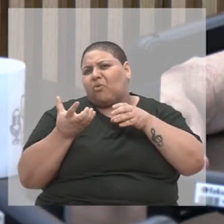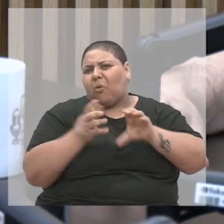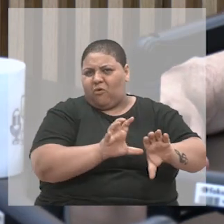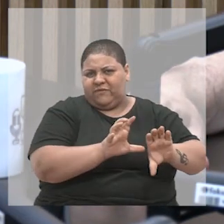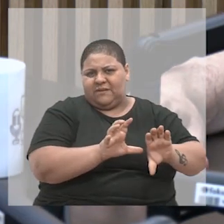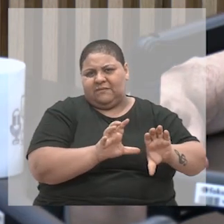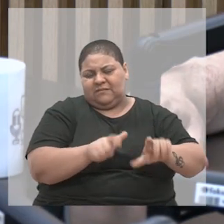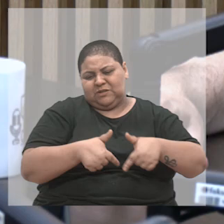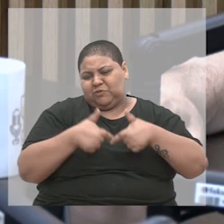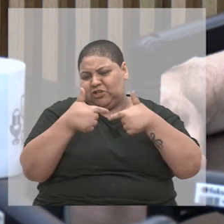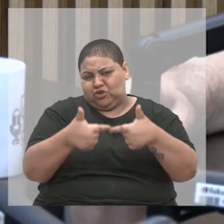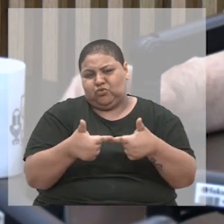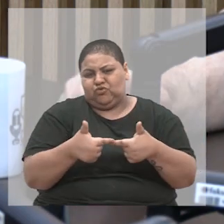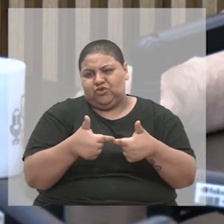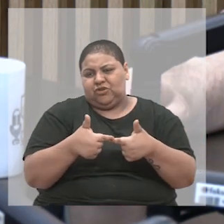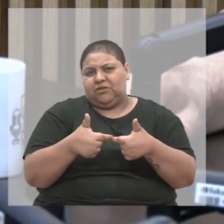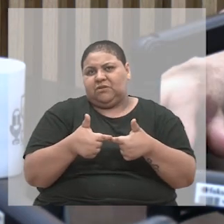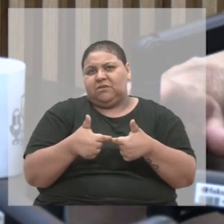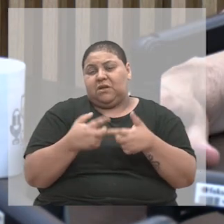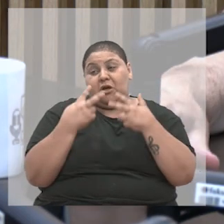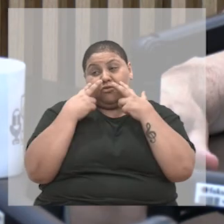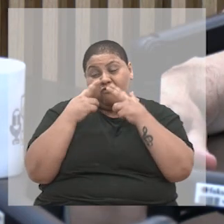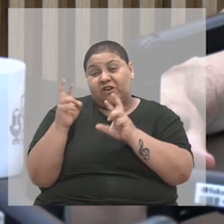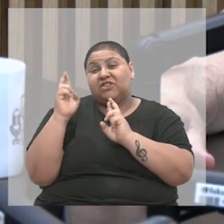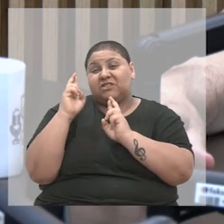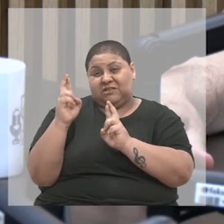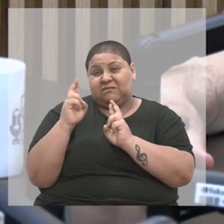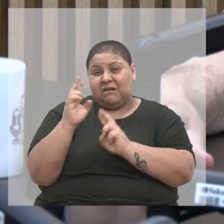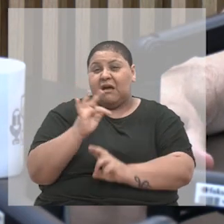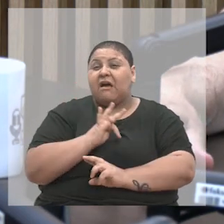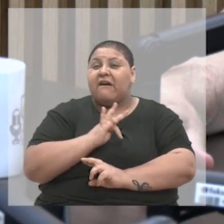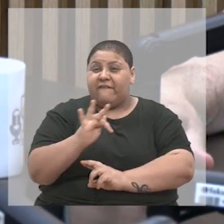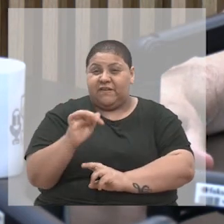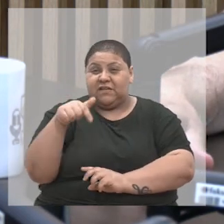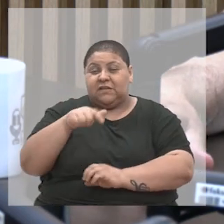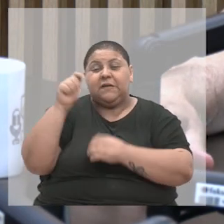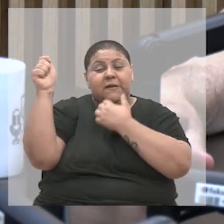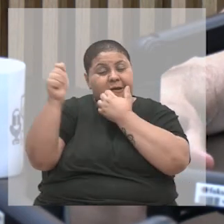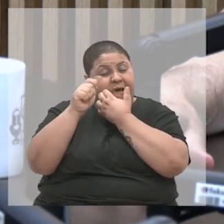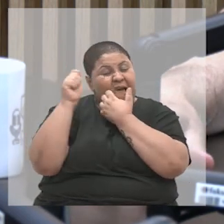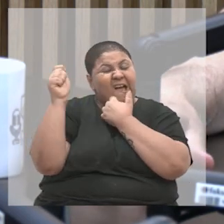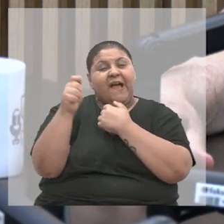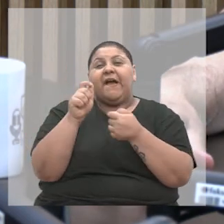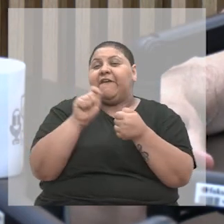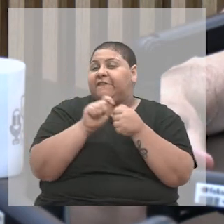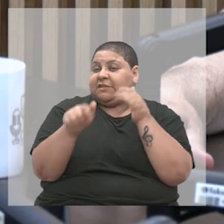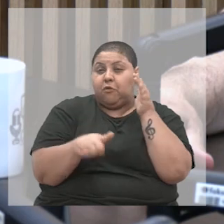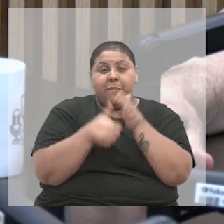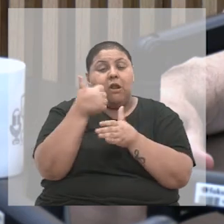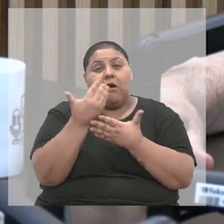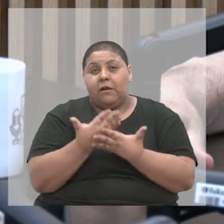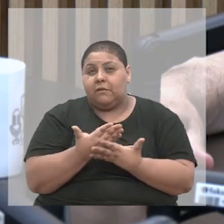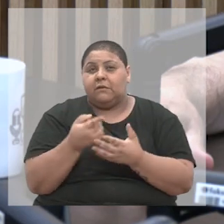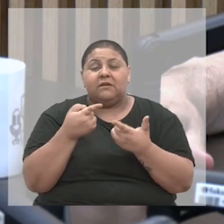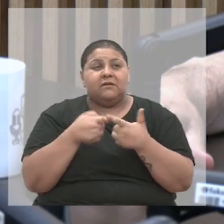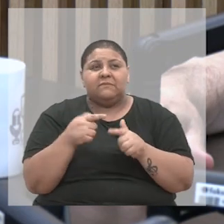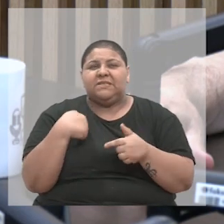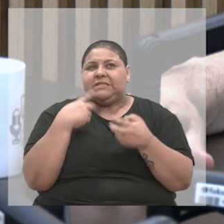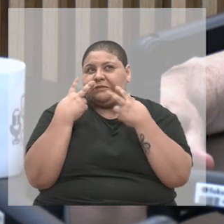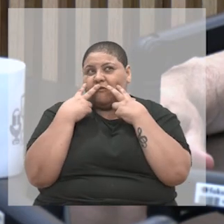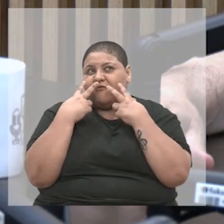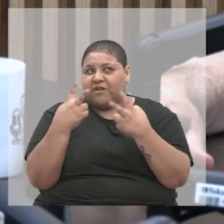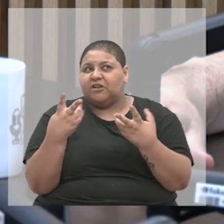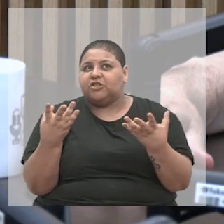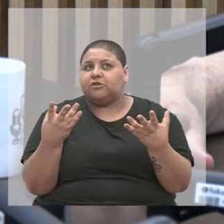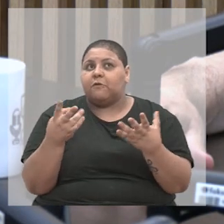contra esse tipo de ação, né? Eu não vejo perspectiva, por mais que a federação nossa gaúcha ela tenta fazer o melhor, né? Mas